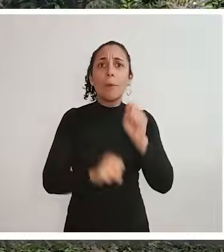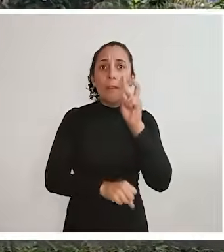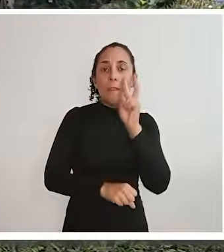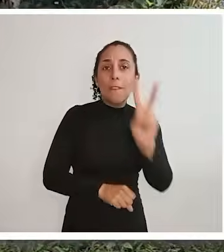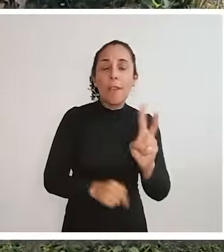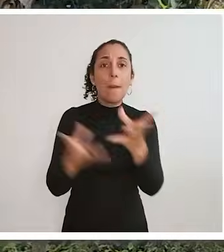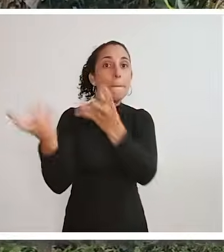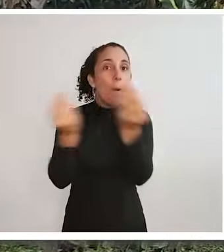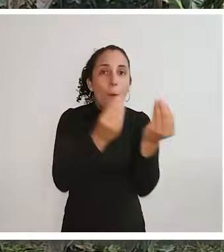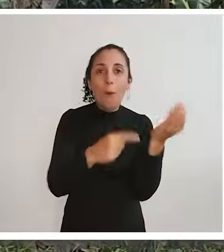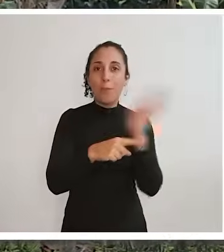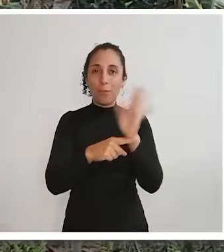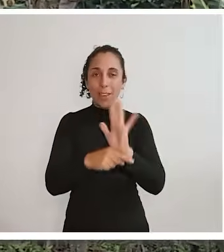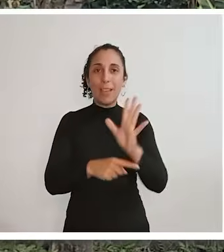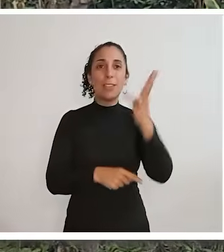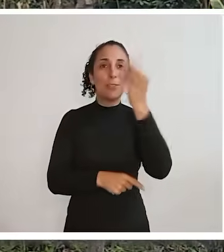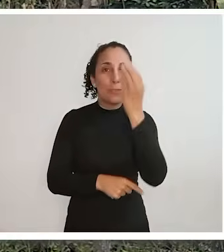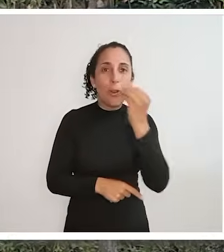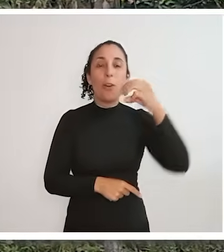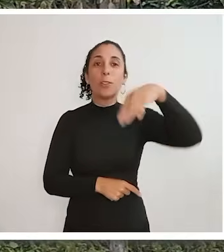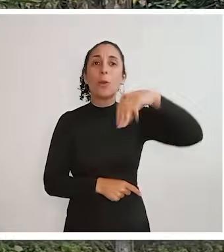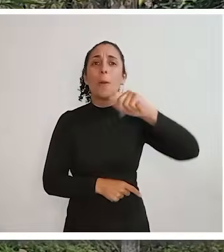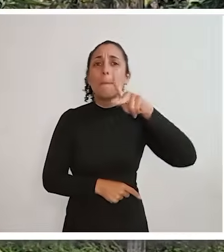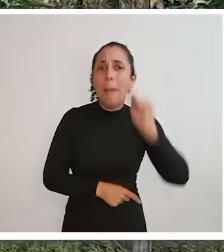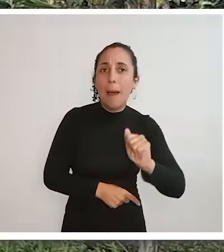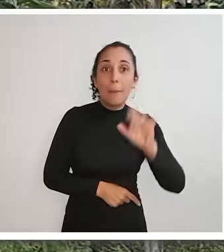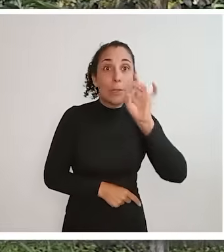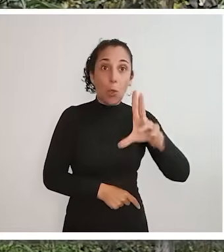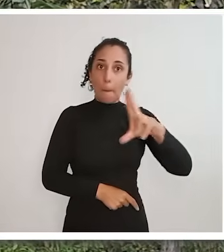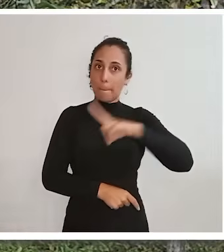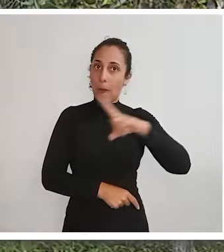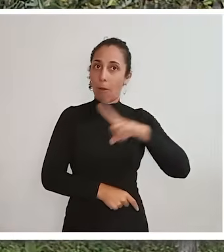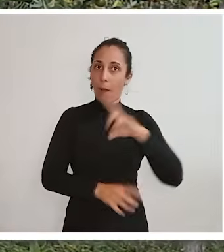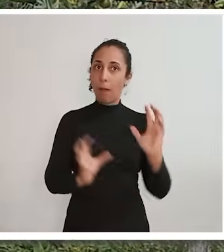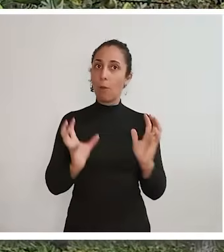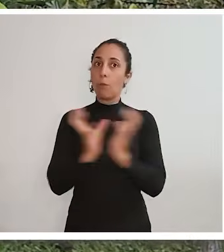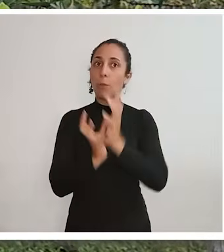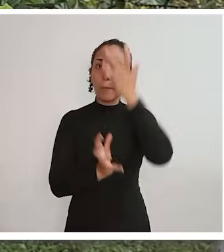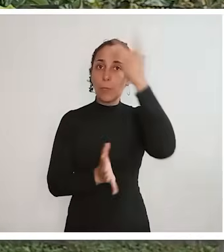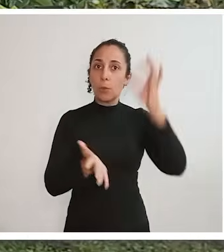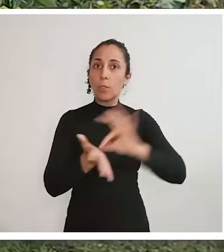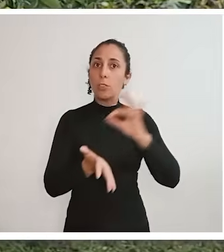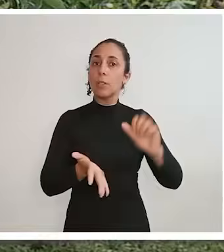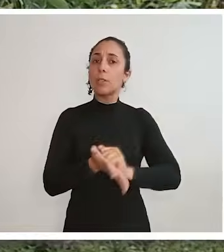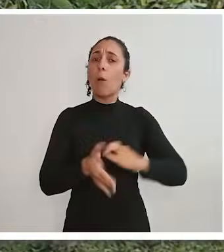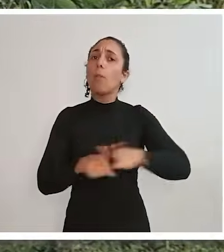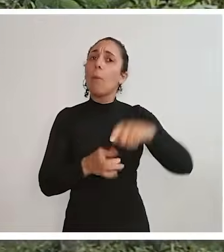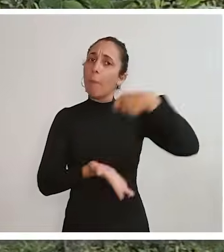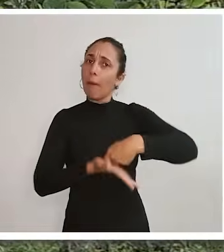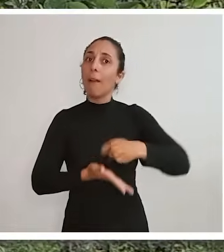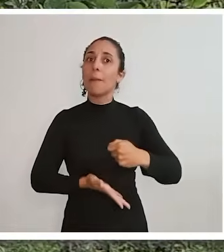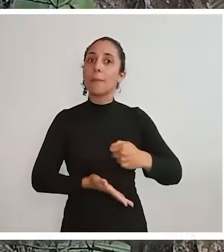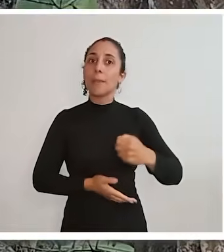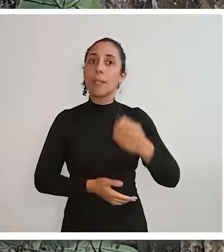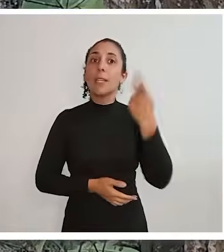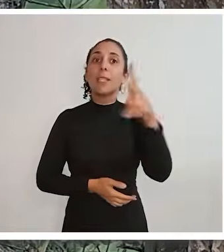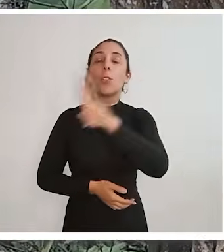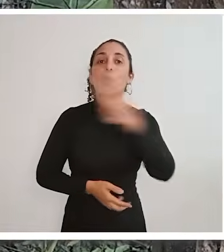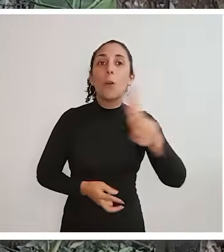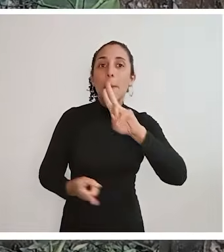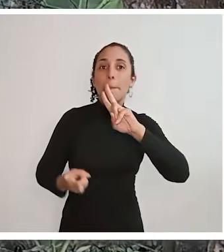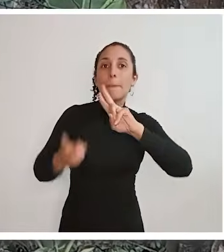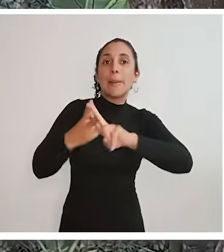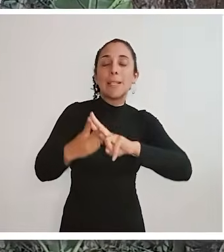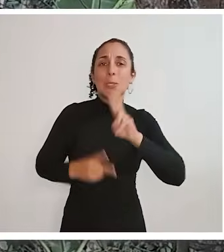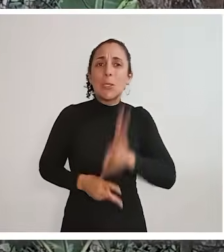Ao se tornar membro do canal, você vai ter acesso a muito conteúdo que é produzido com exclusividade para o clube de membros, como